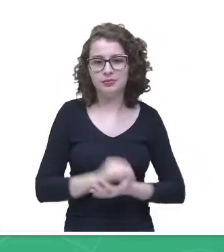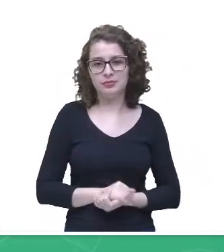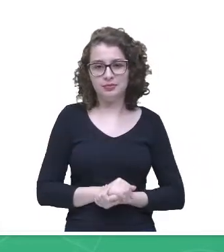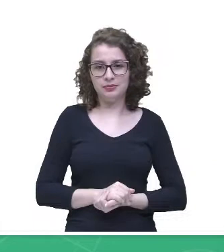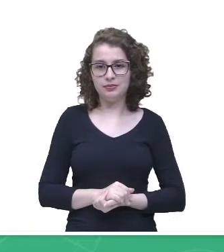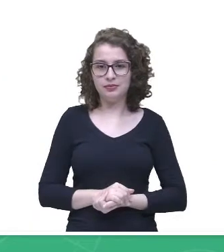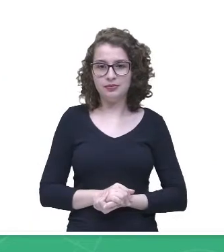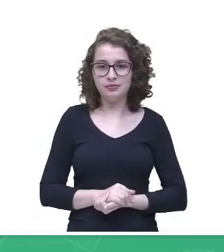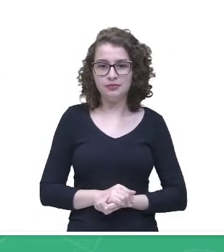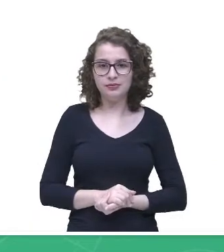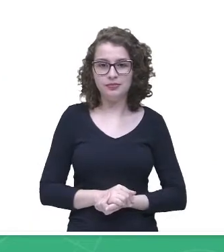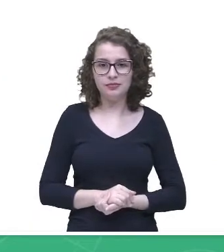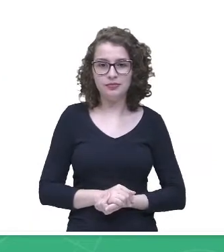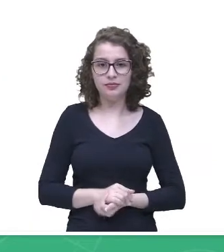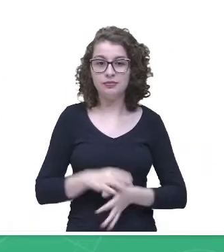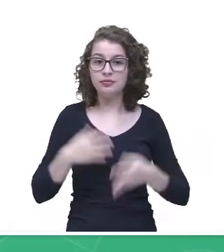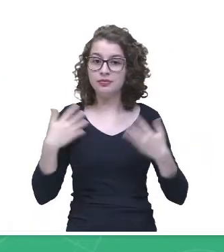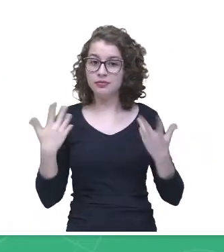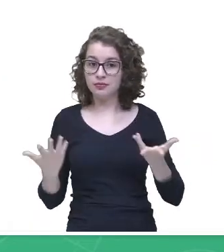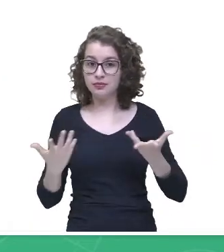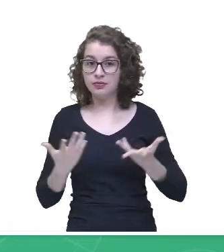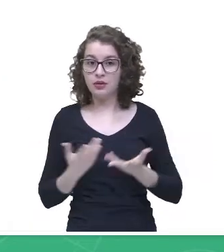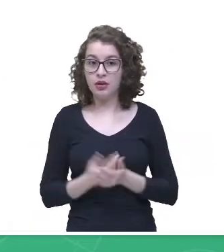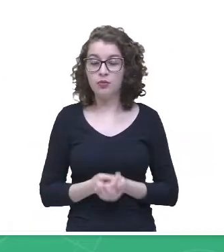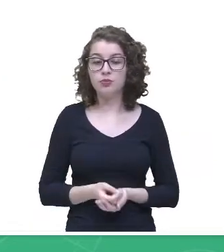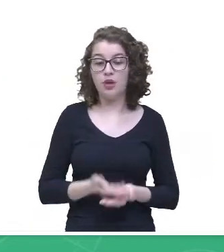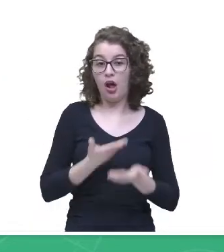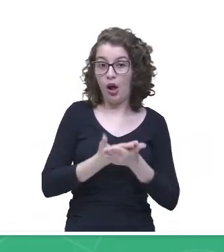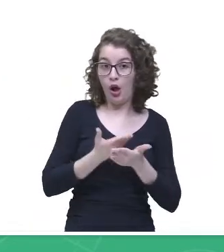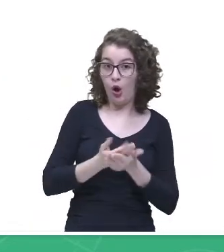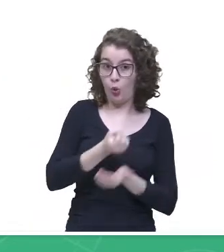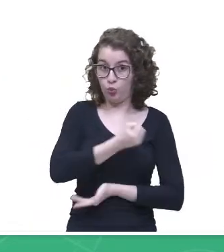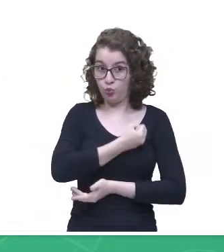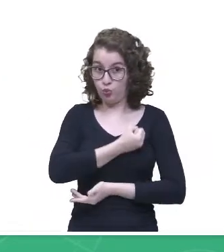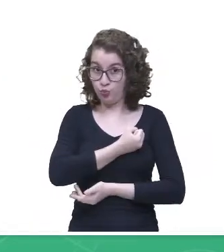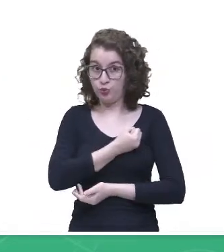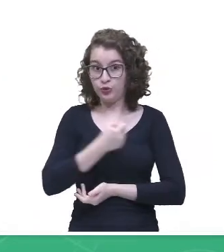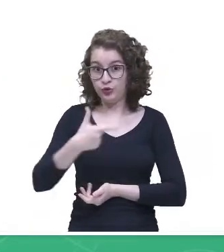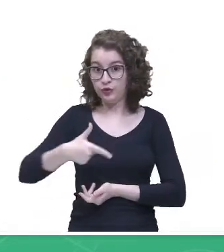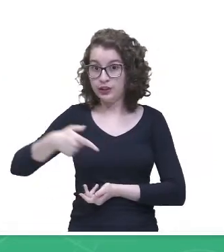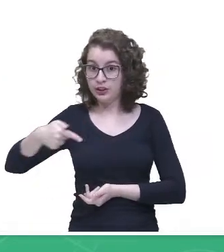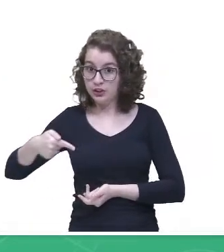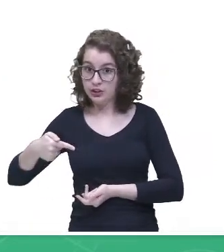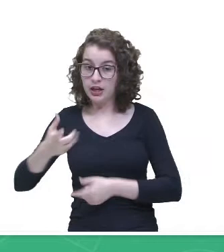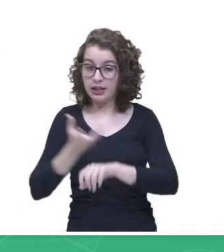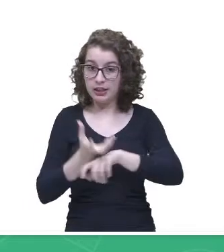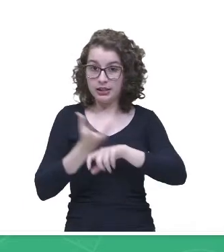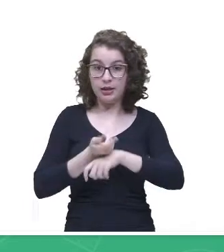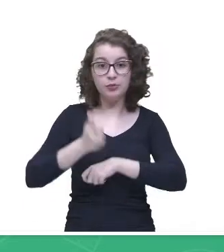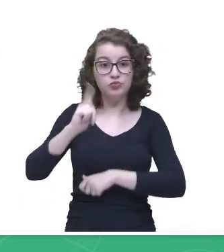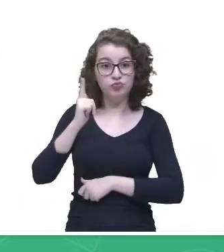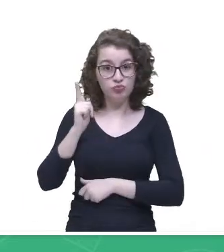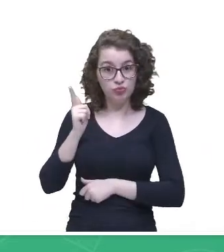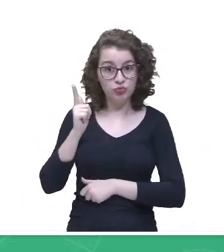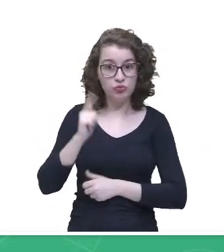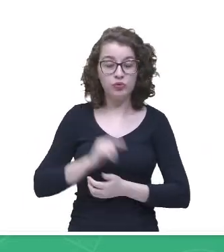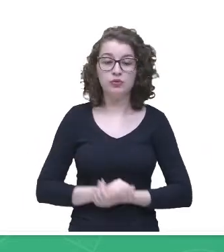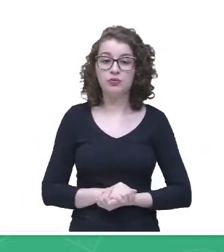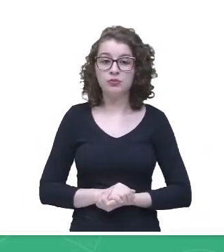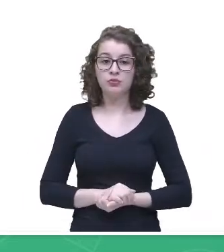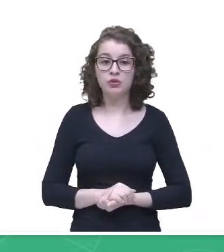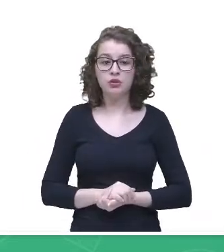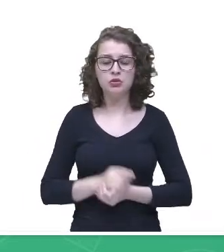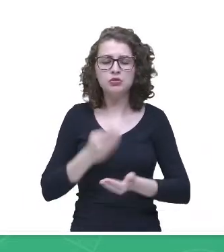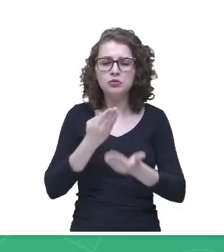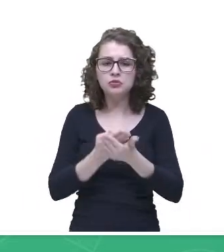Vamos verificar? Nós estamos então na aula 27, tá? De geografia, onde nós vamos estudar